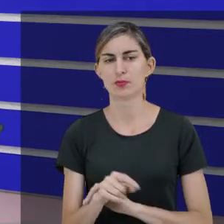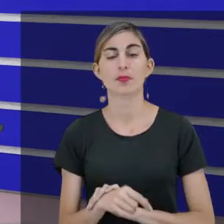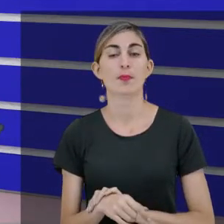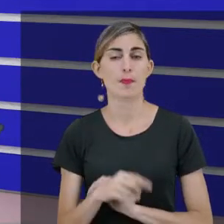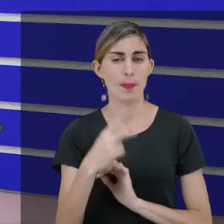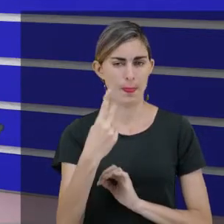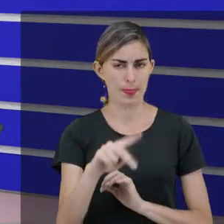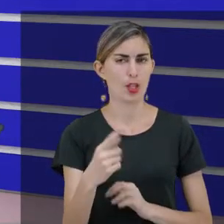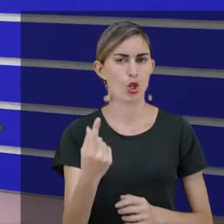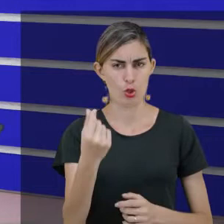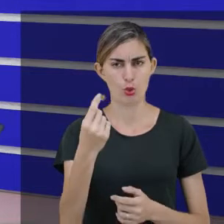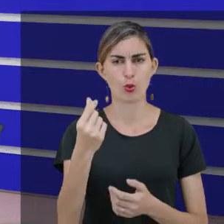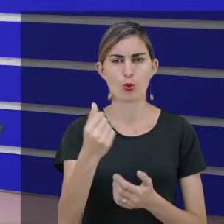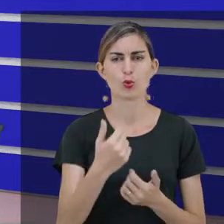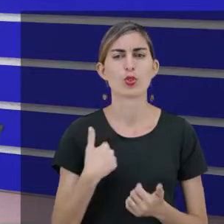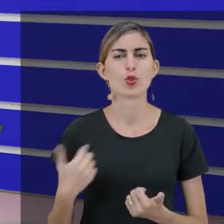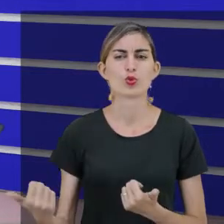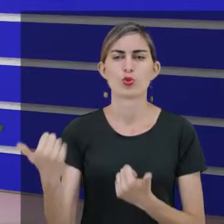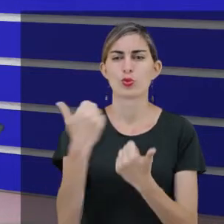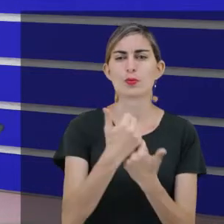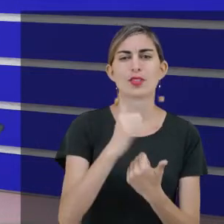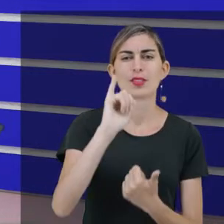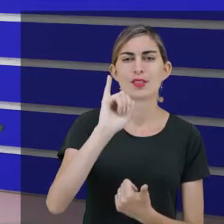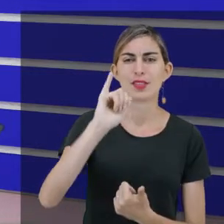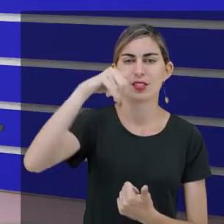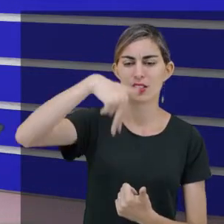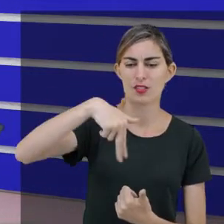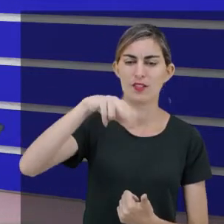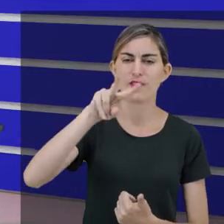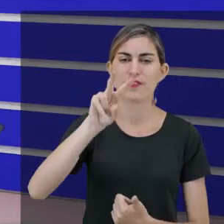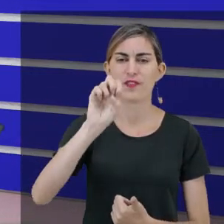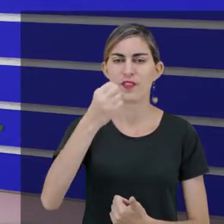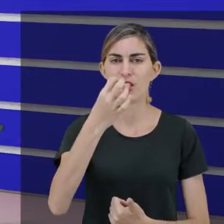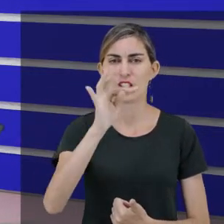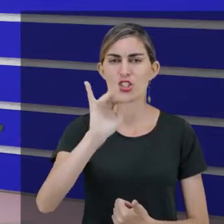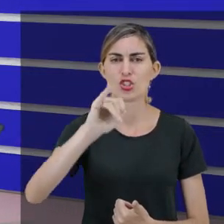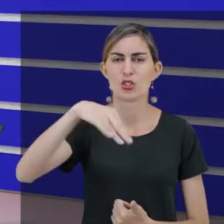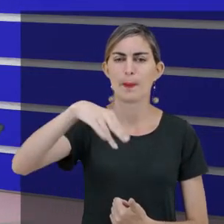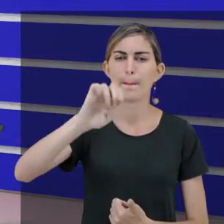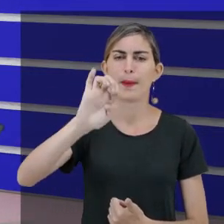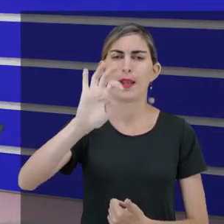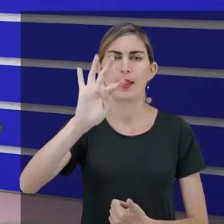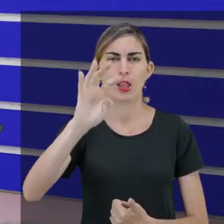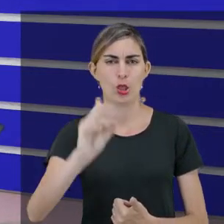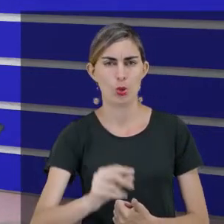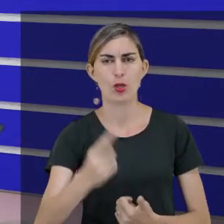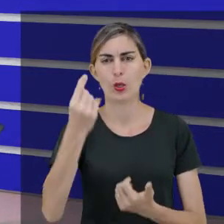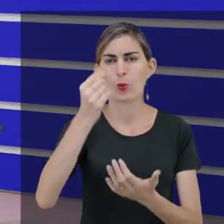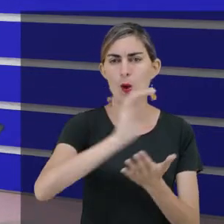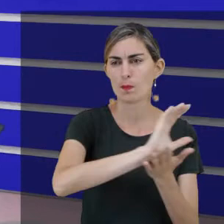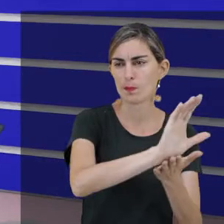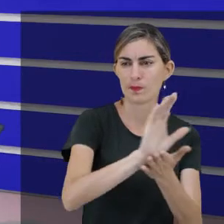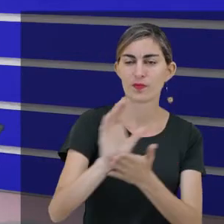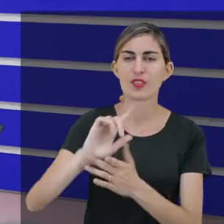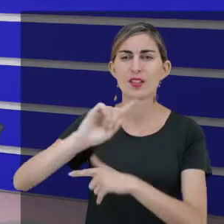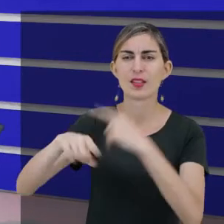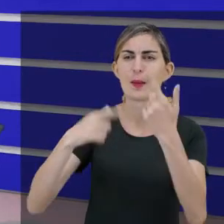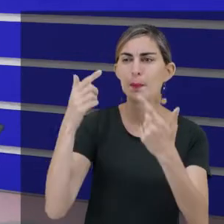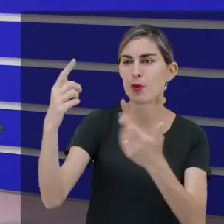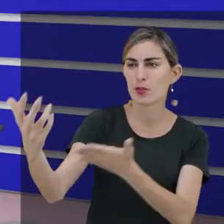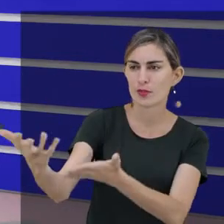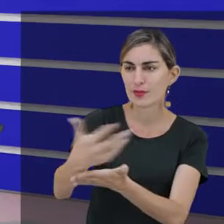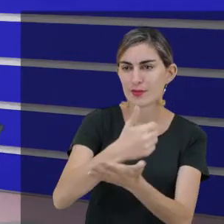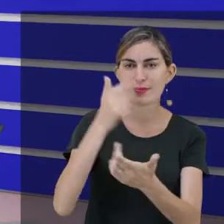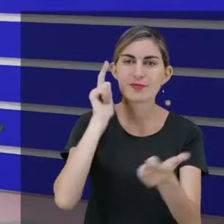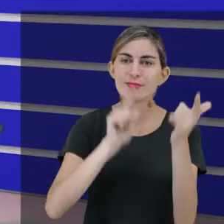Essa questão do custo eu substituiria por investimento, né? Você vai investir para poder você ter um resultado. Às vezes,